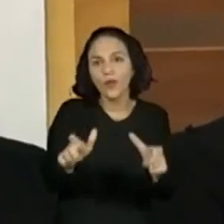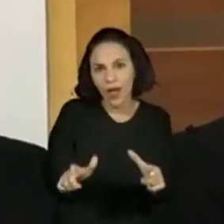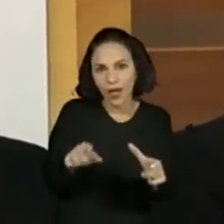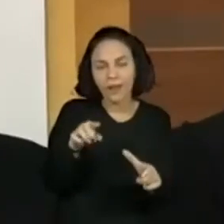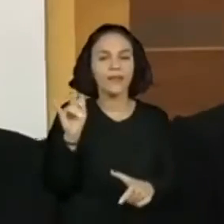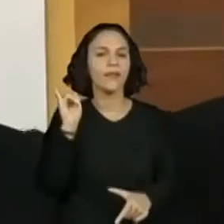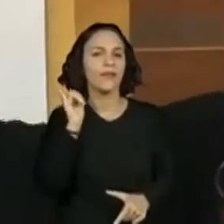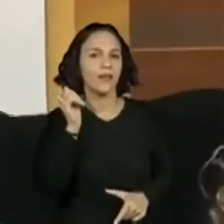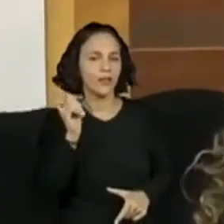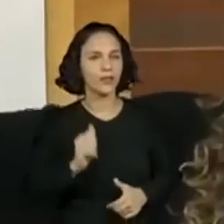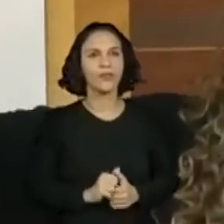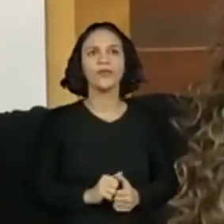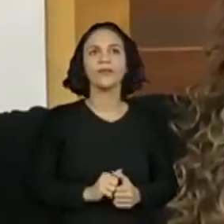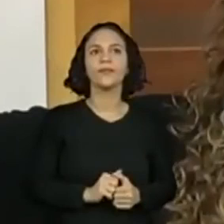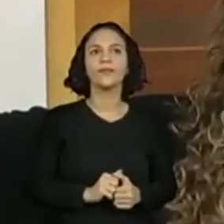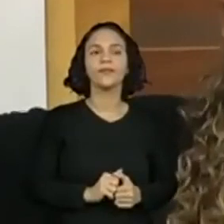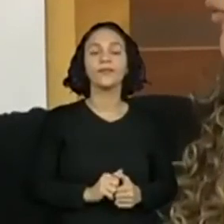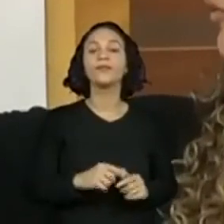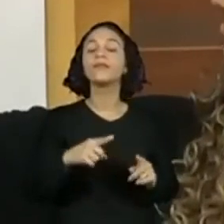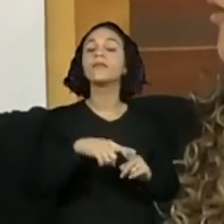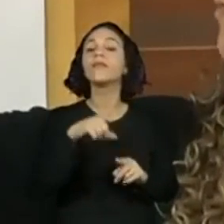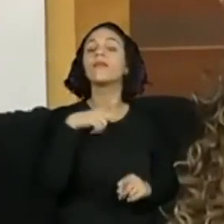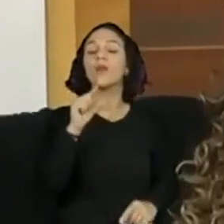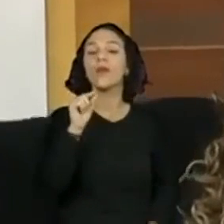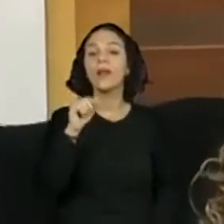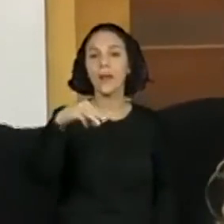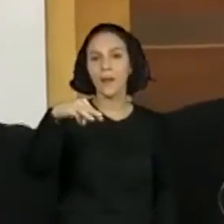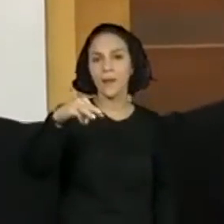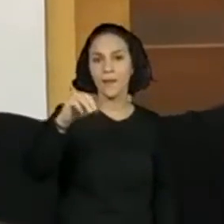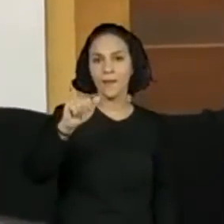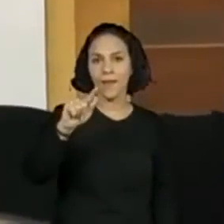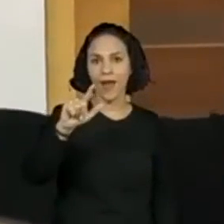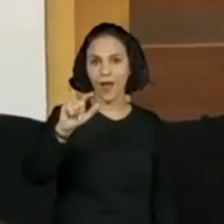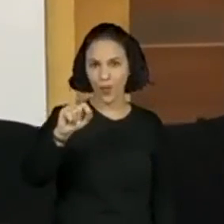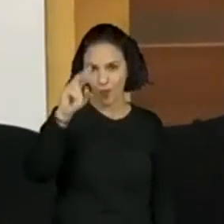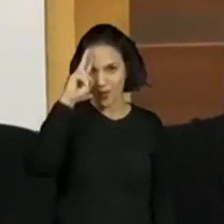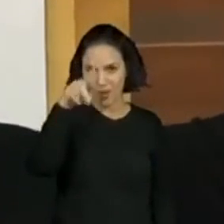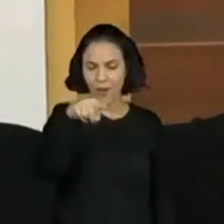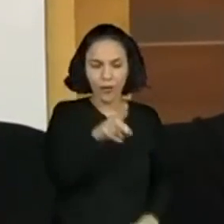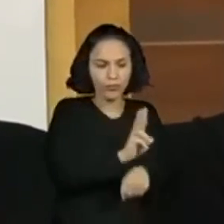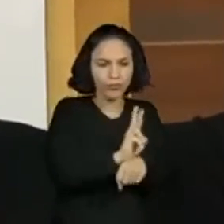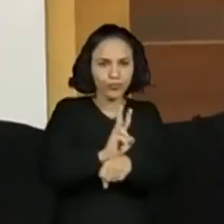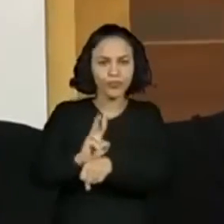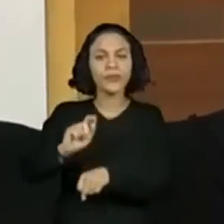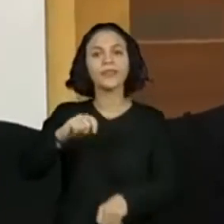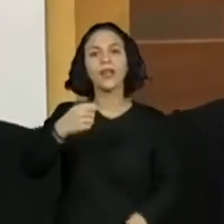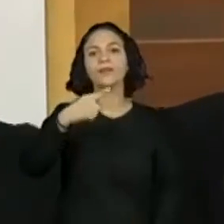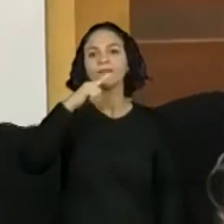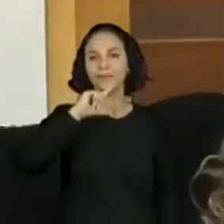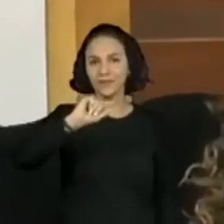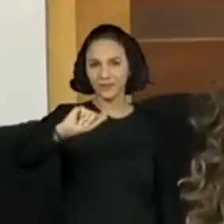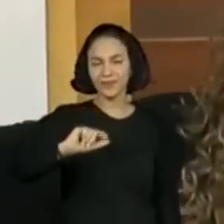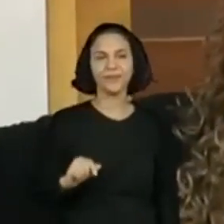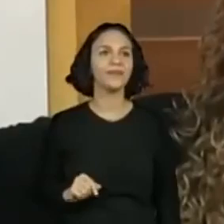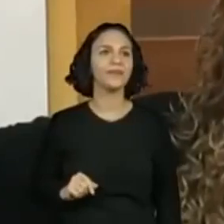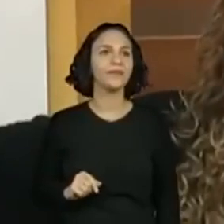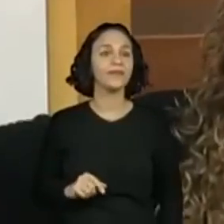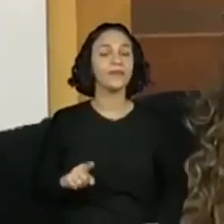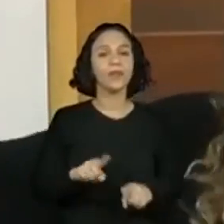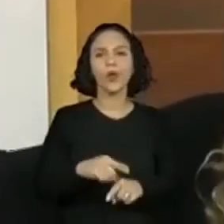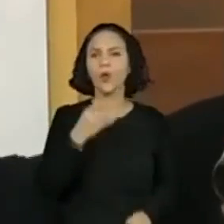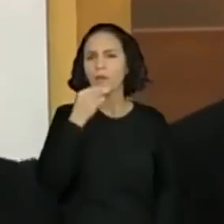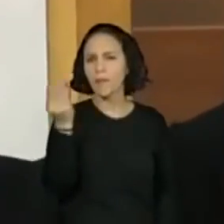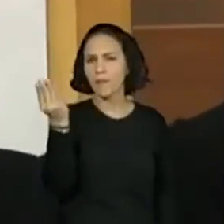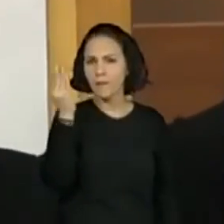narrativa. No nosso conto tem um mago que ele é guardião. Um vilão